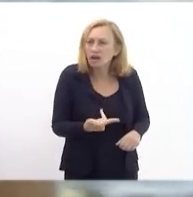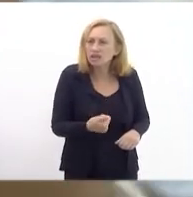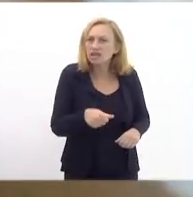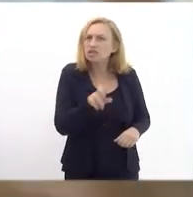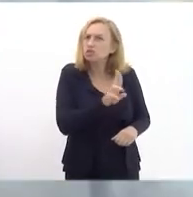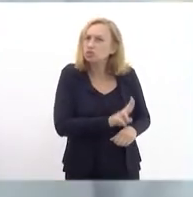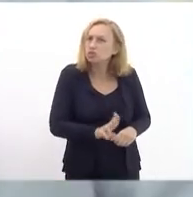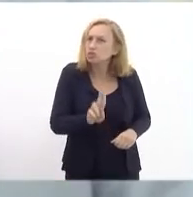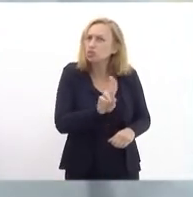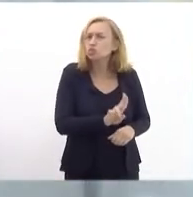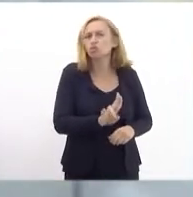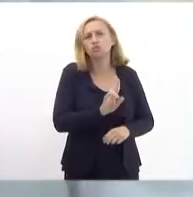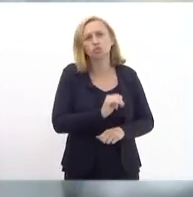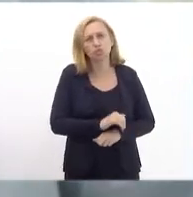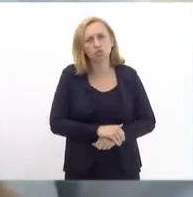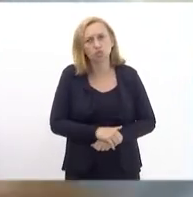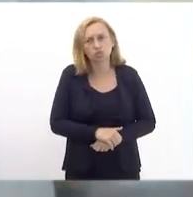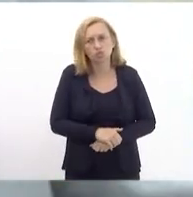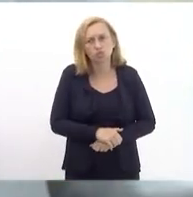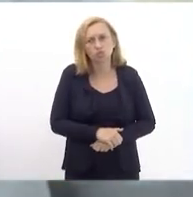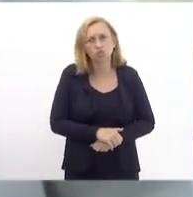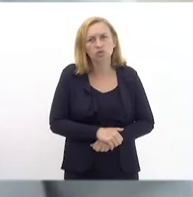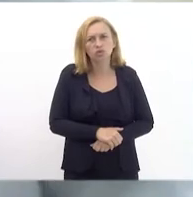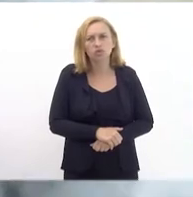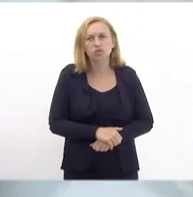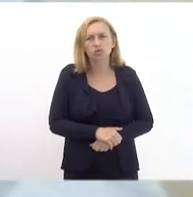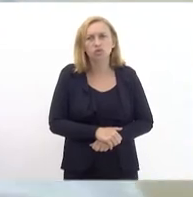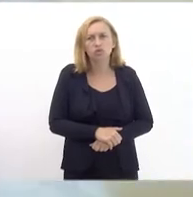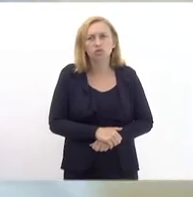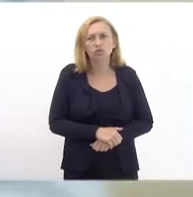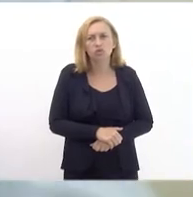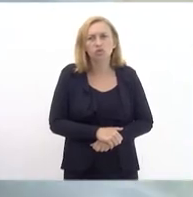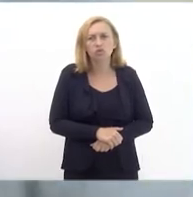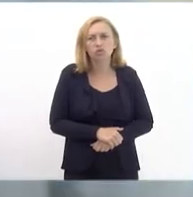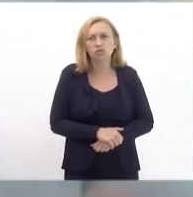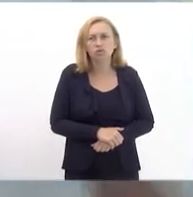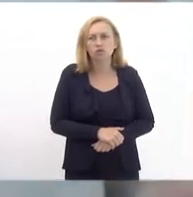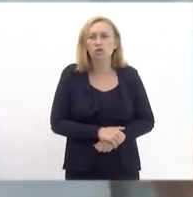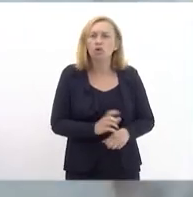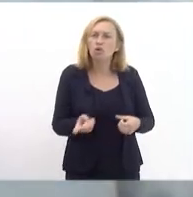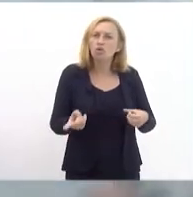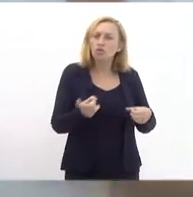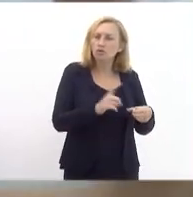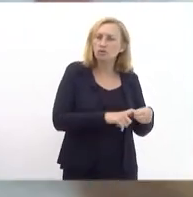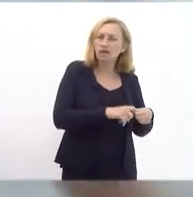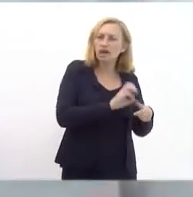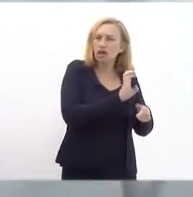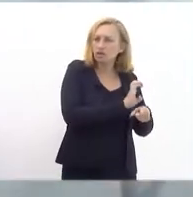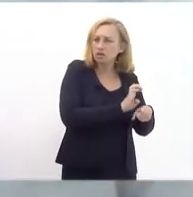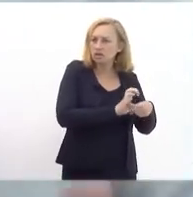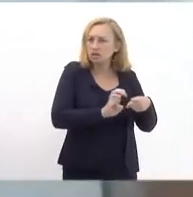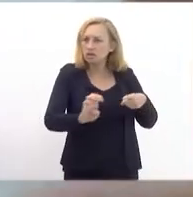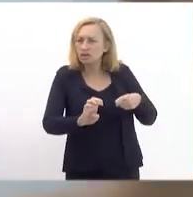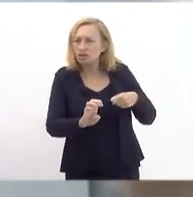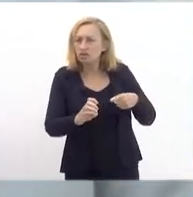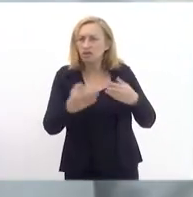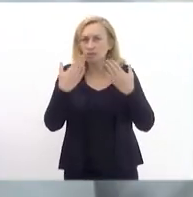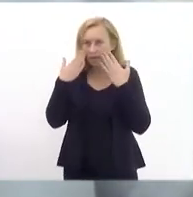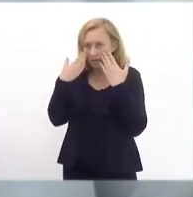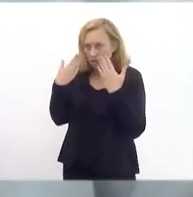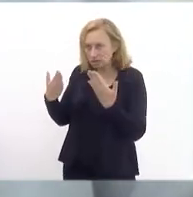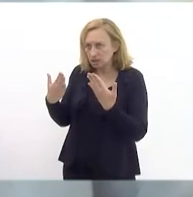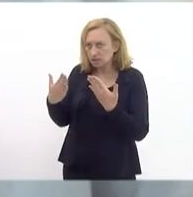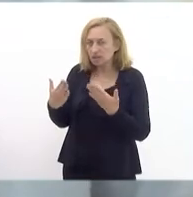iria melhorar, iria realizar, voltar para o trem especial. Foi apresentado